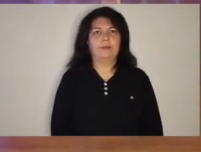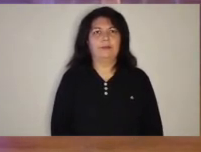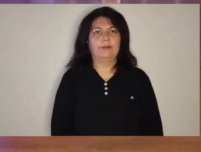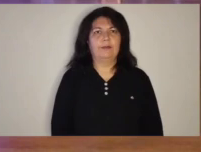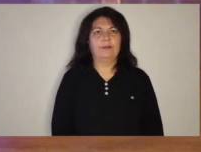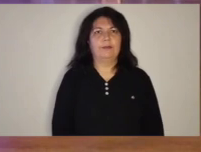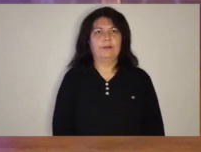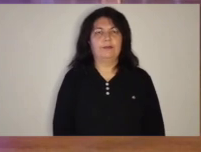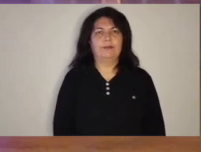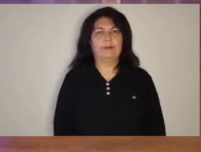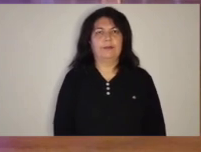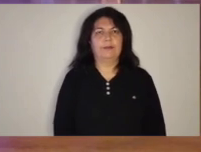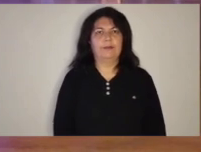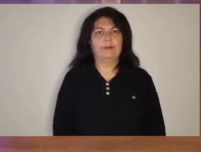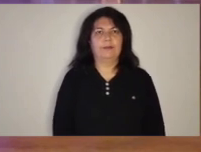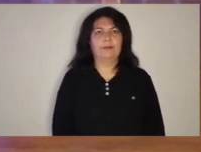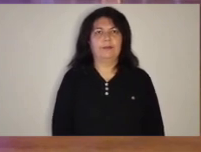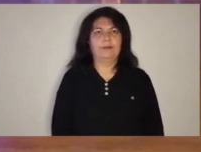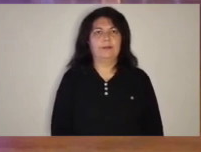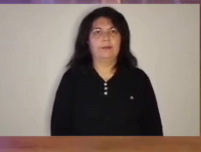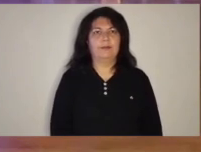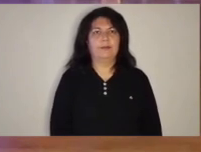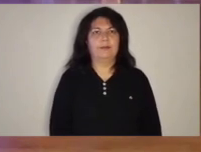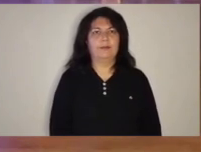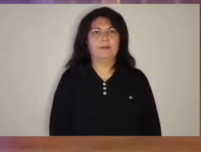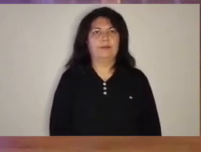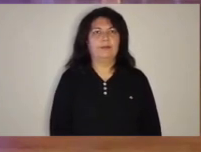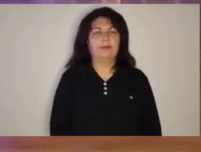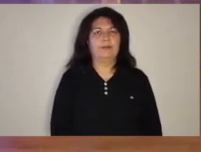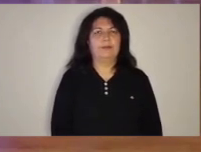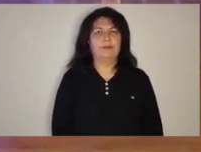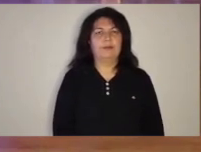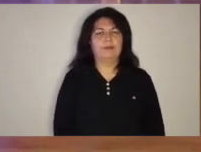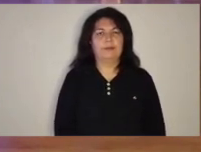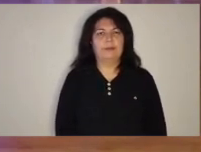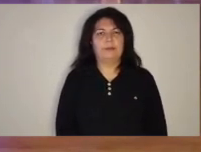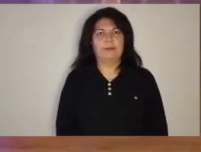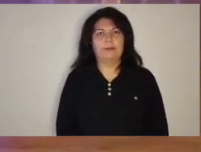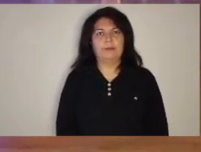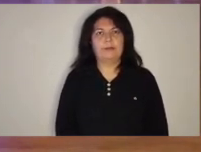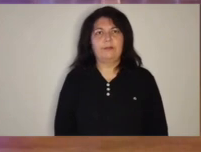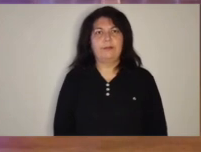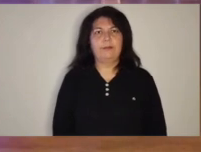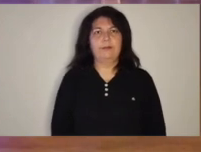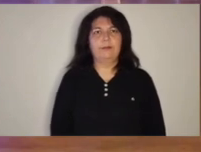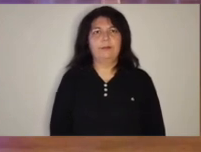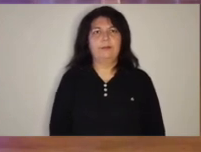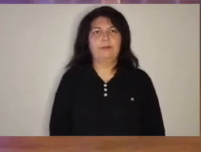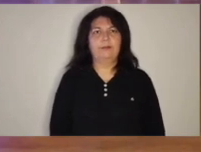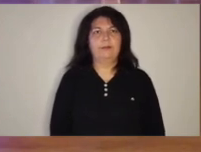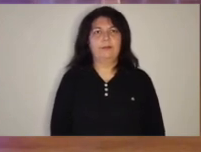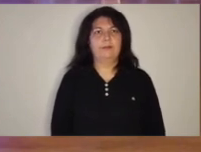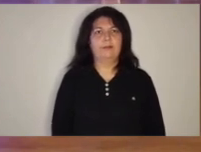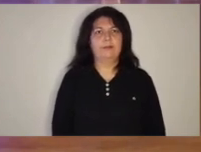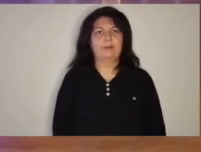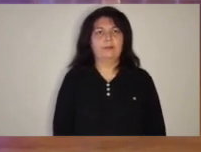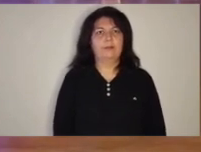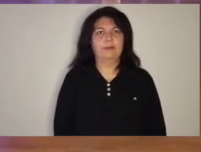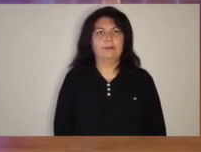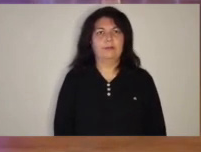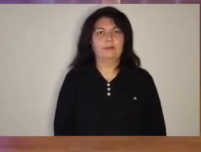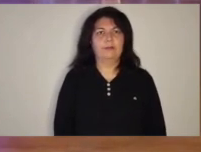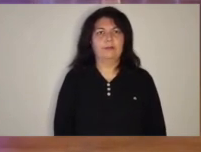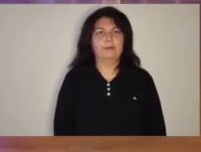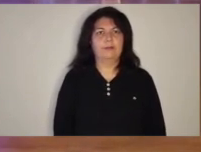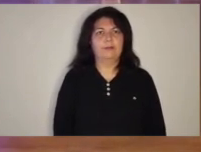tua presença, nem tires de mim o teu Santo Espírito. Dá-me novamente a alegria da tua salvação